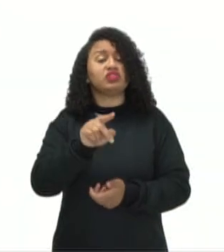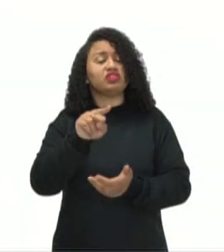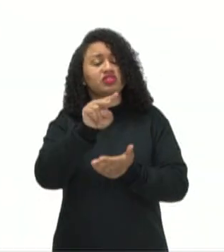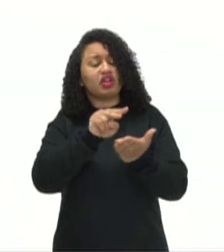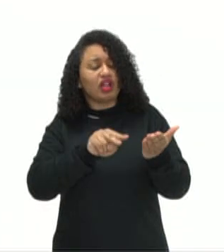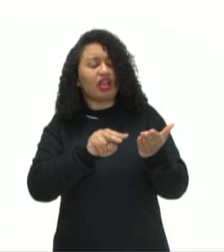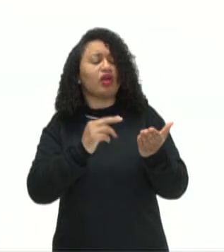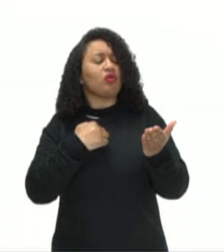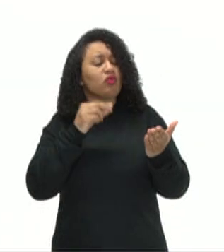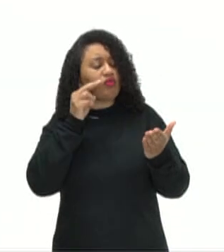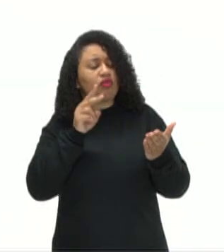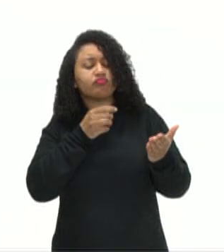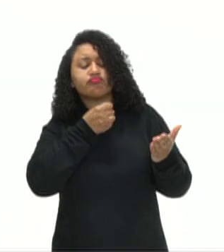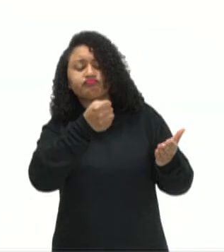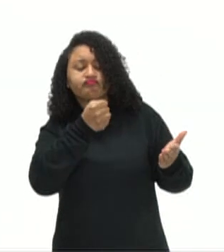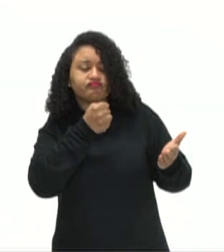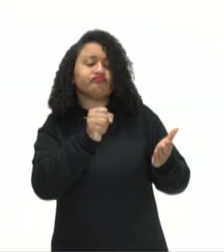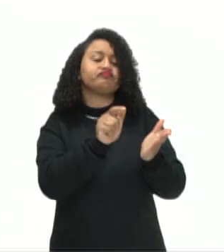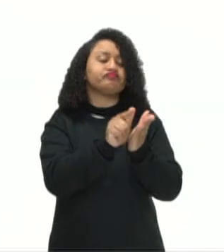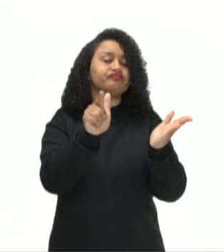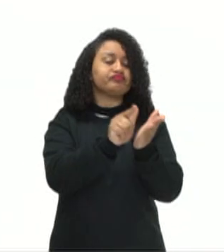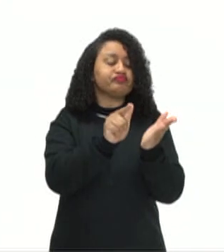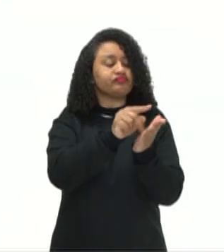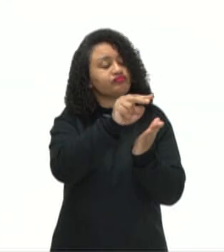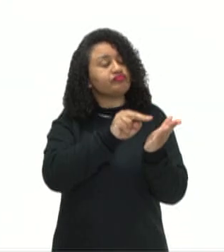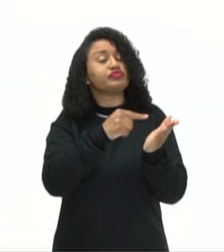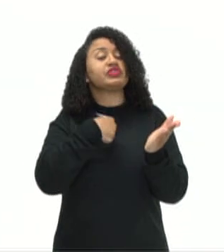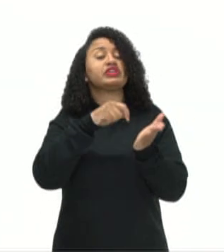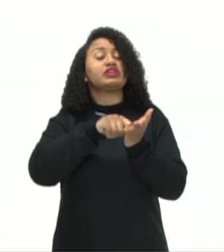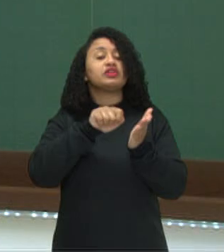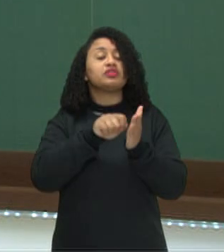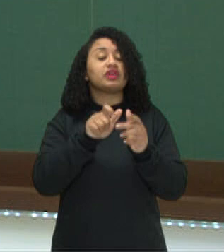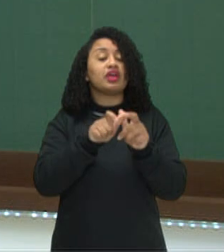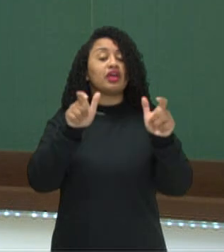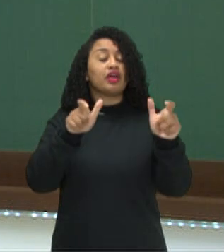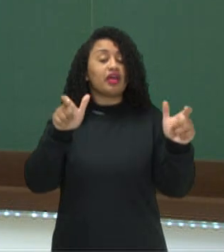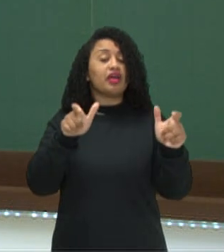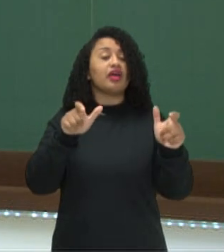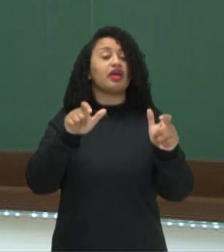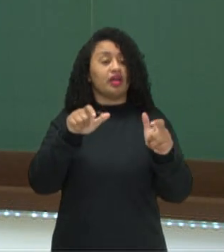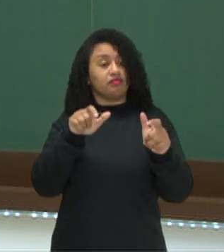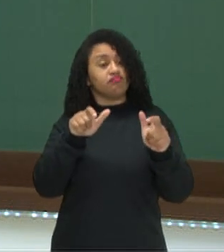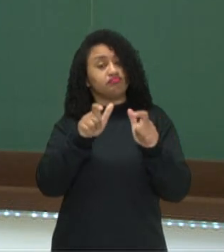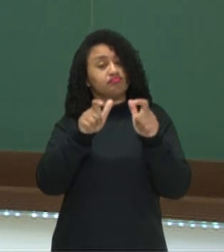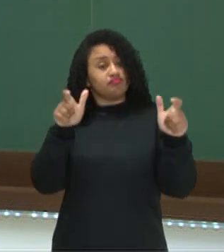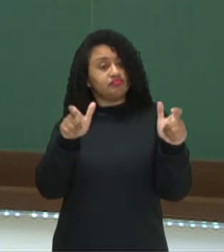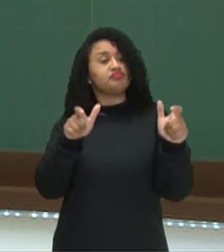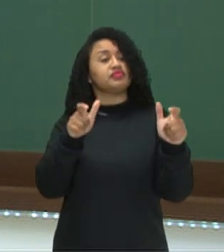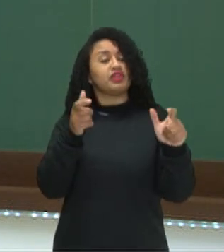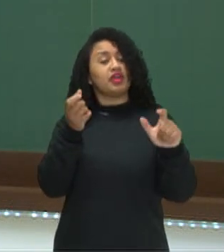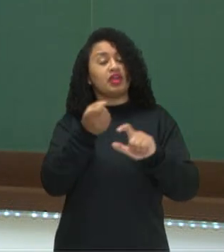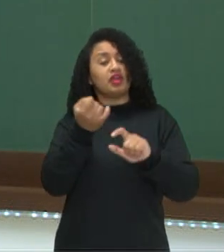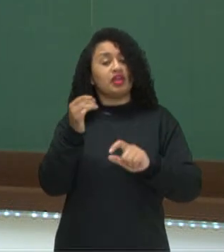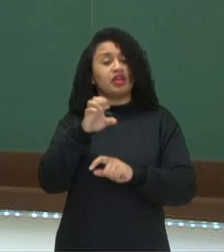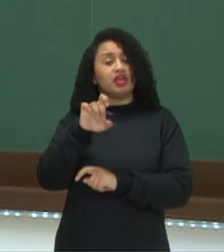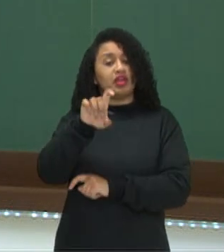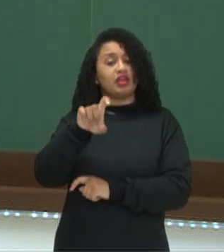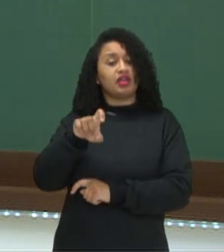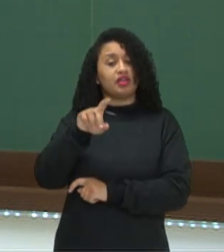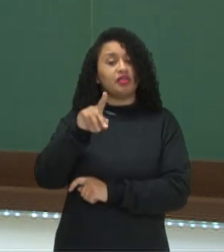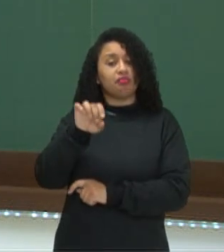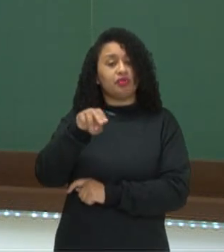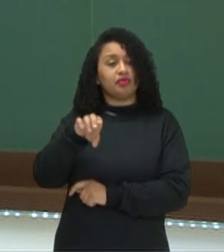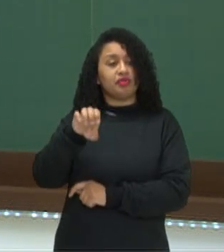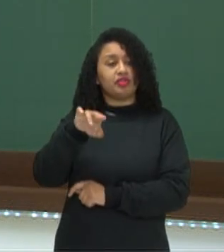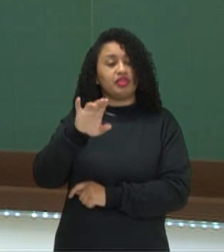ouviu reportagens falando sobre crescimento exponencial? Tenho certeza que sim, já que essa é uma palavra bastante